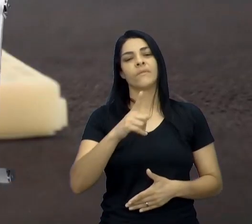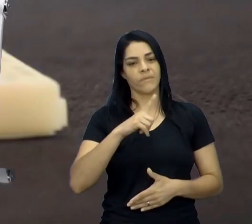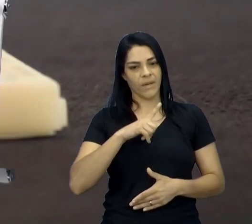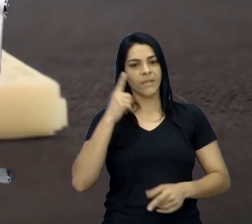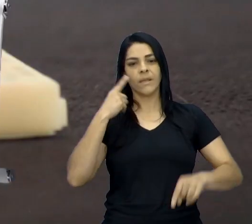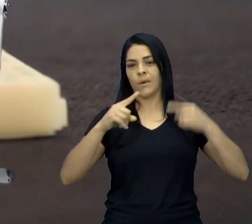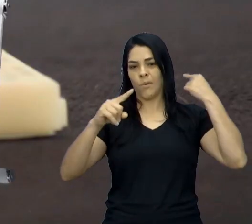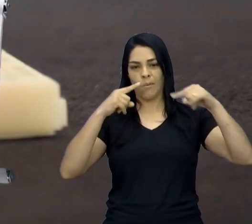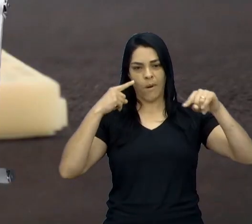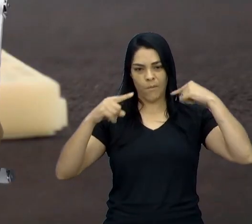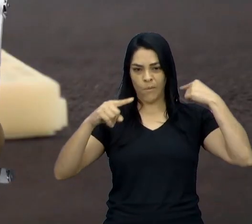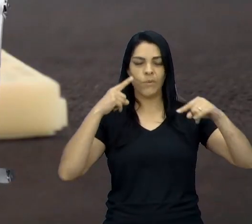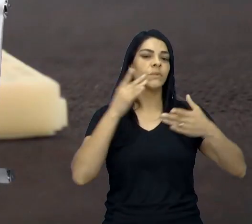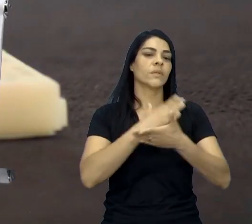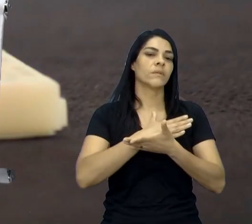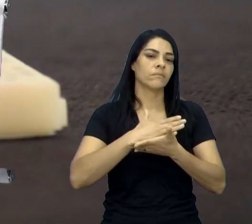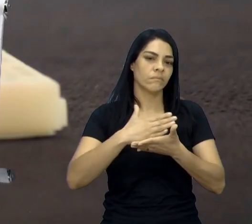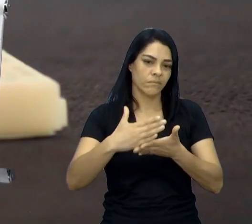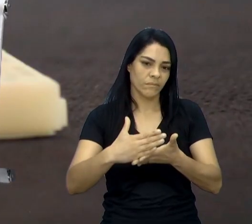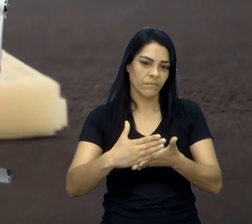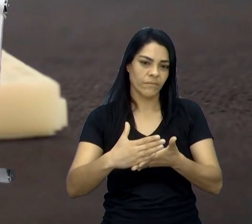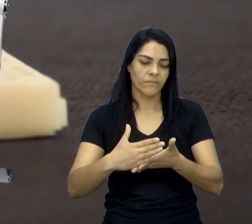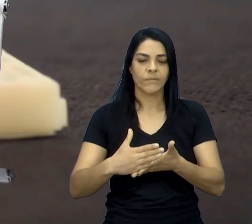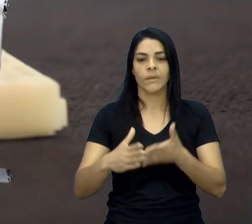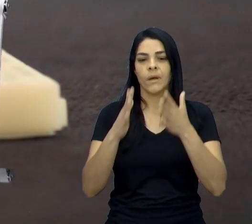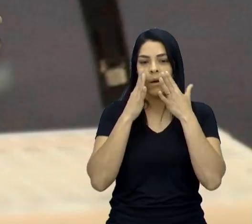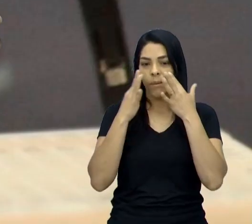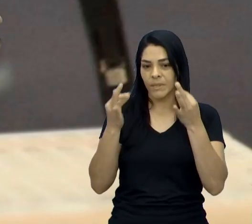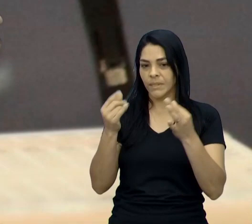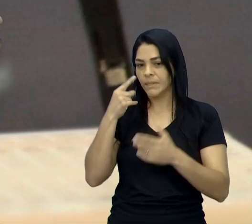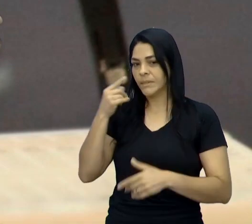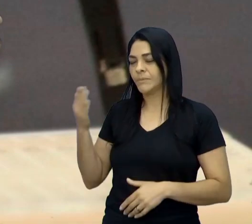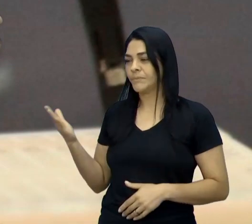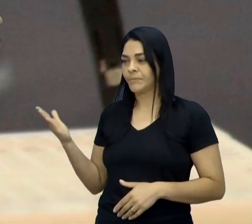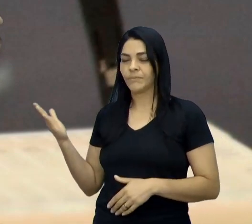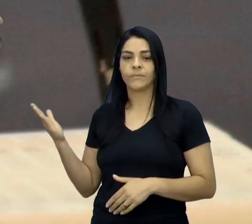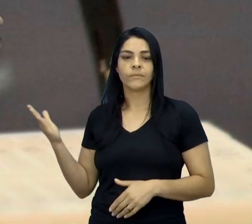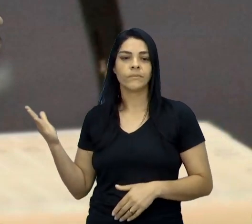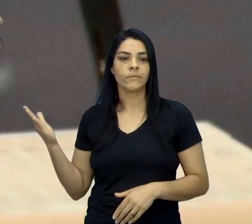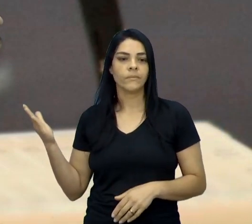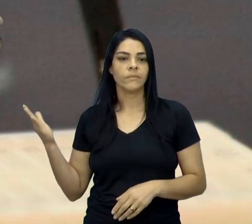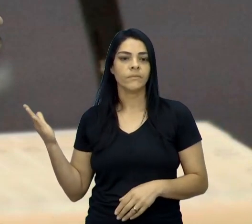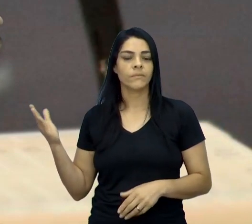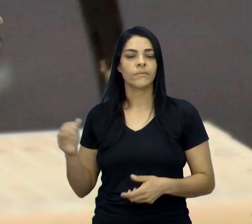jogada, vai tocar aquele som. Dá uma olhadinha aqui de novo, ó. Vamos fazer de novo, ó.